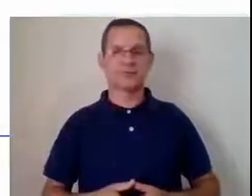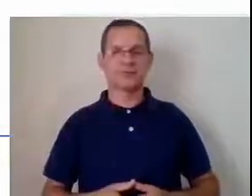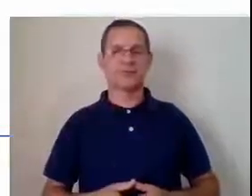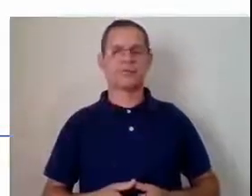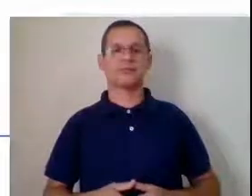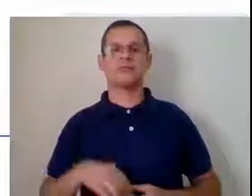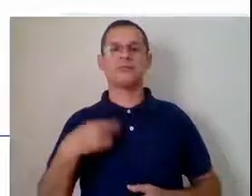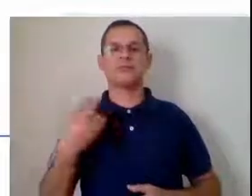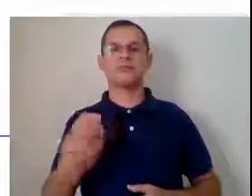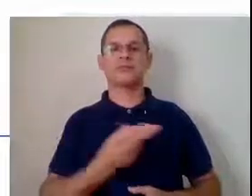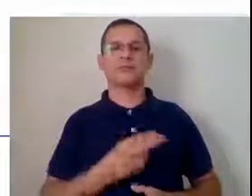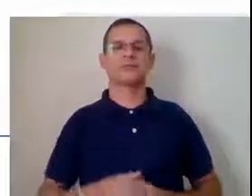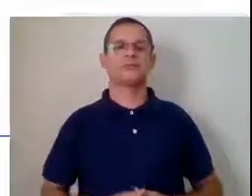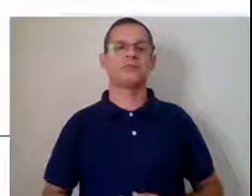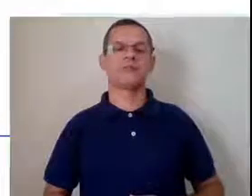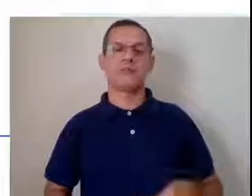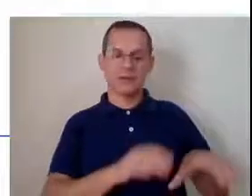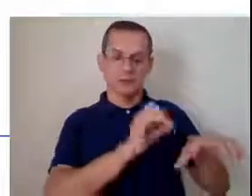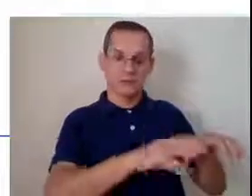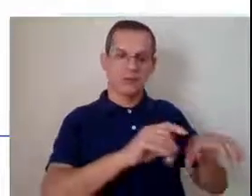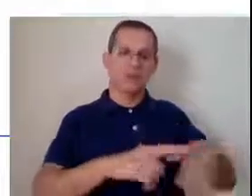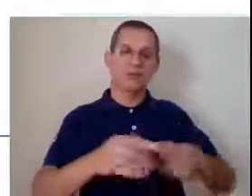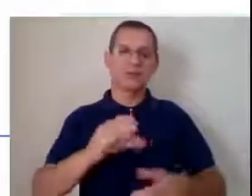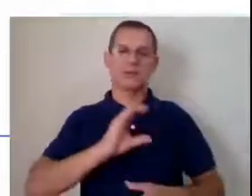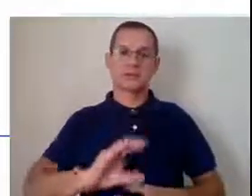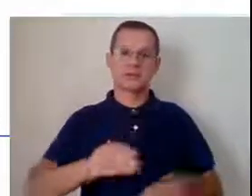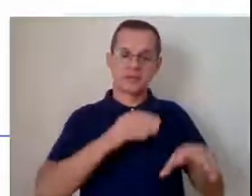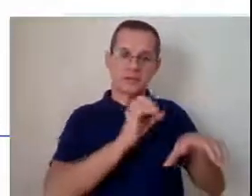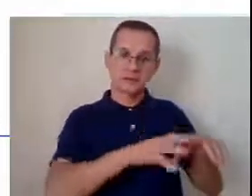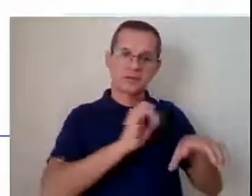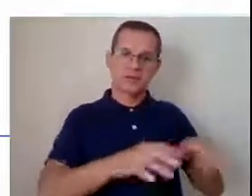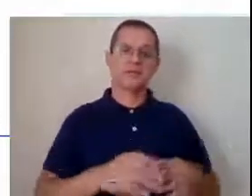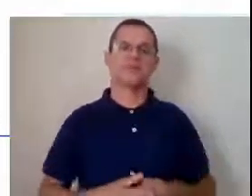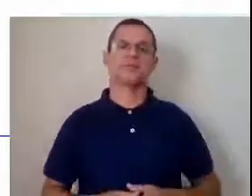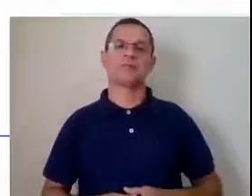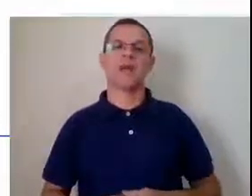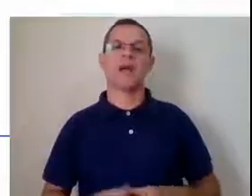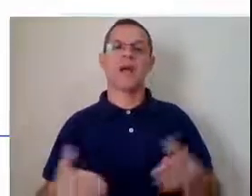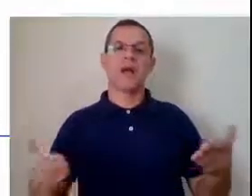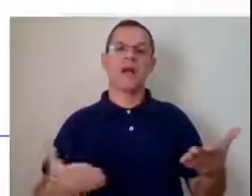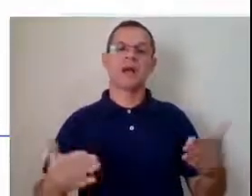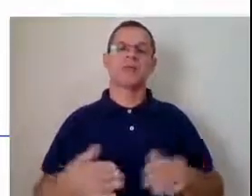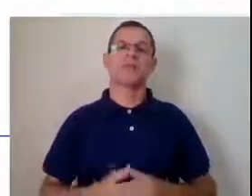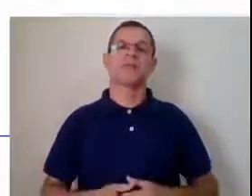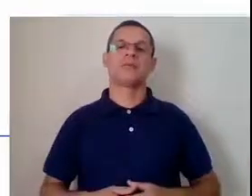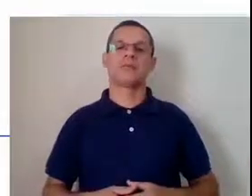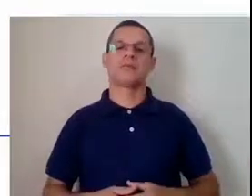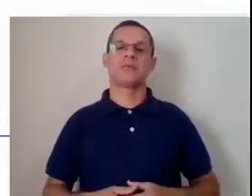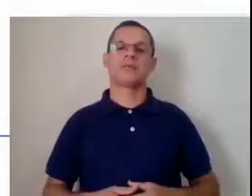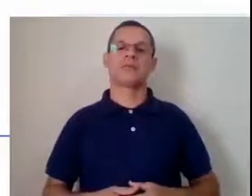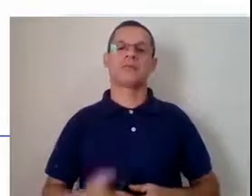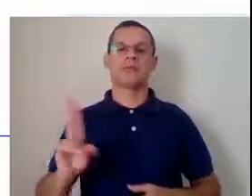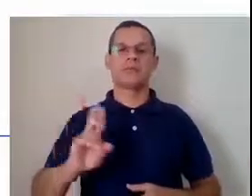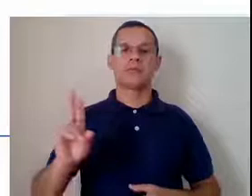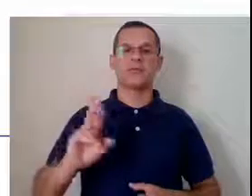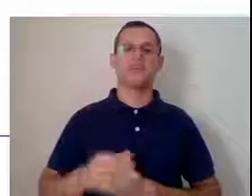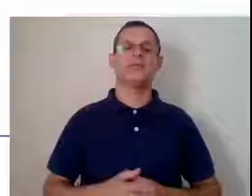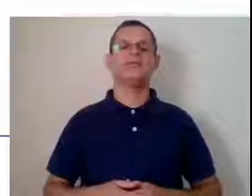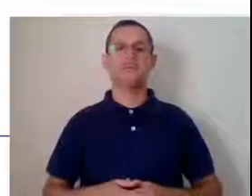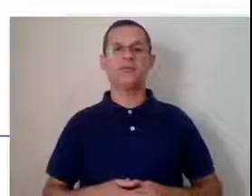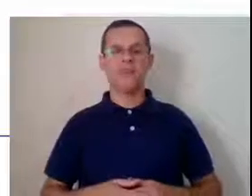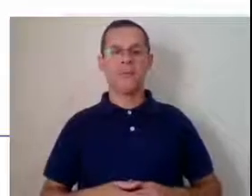é o nosso saneamento, investimento em saneamento, e aqui os reais, né,